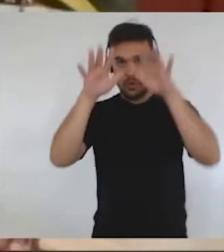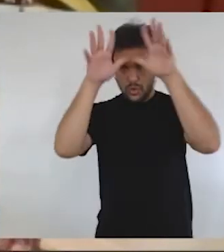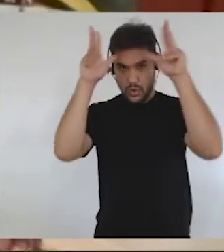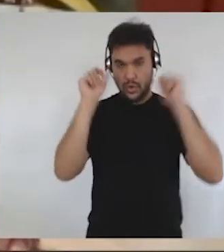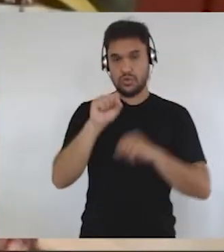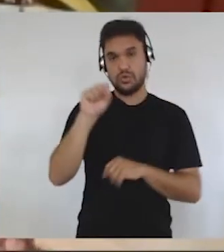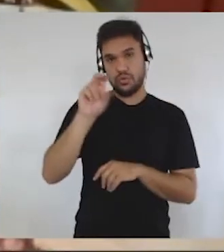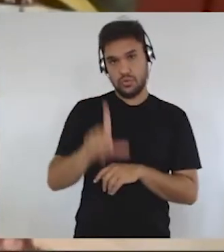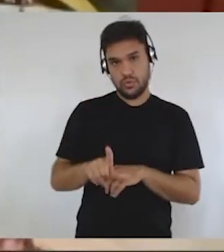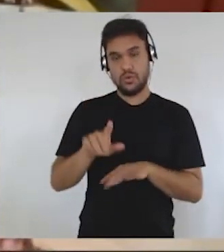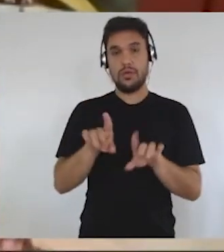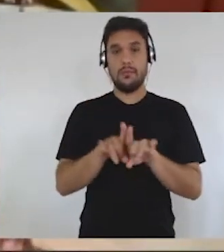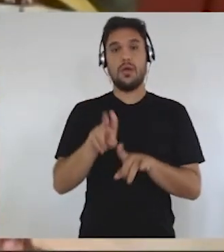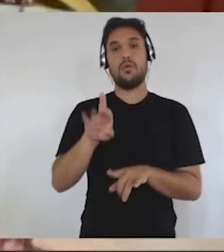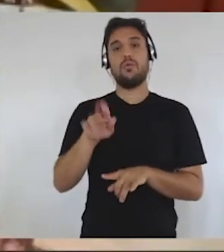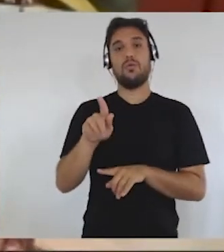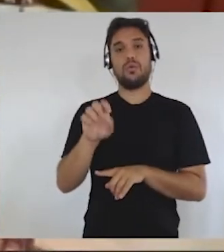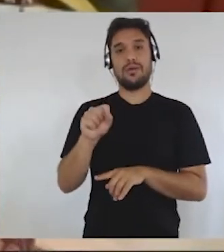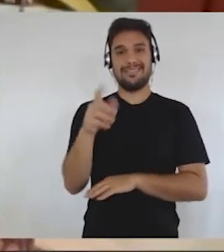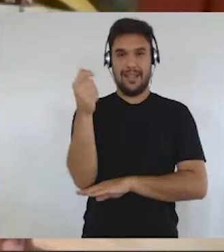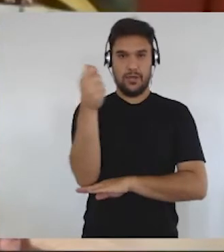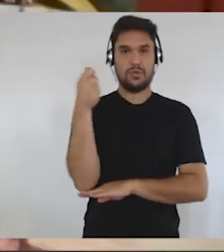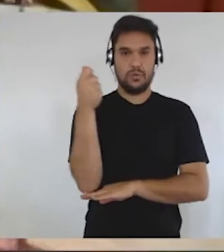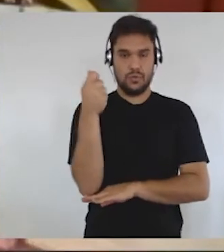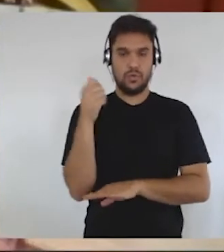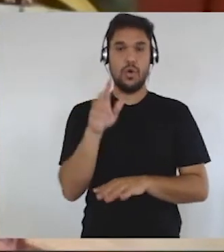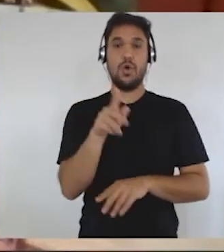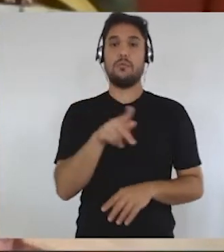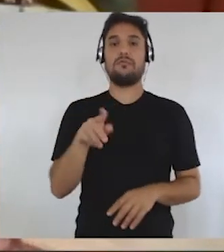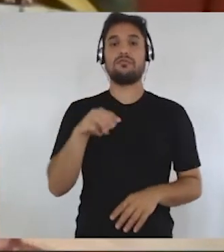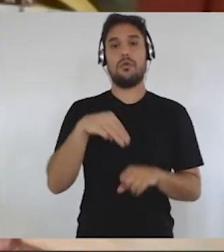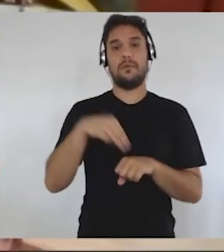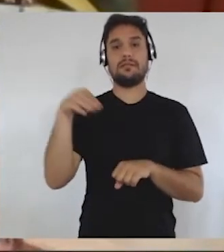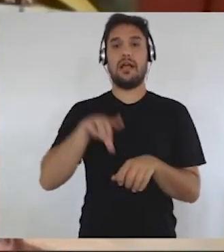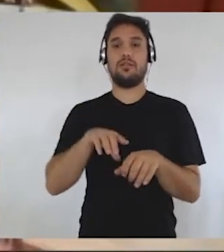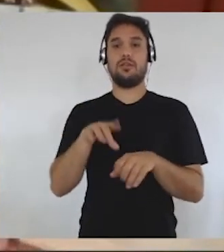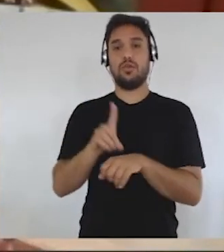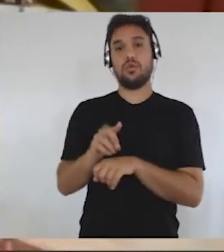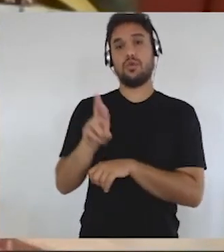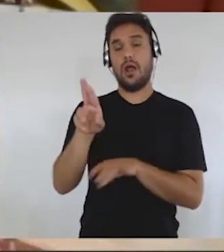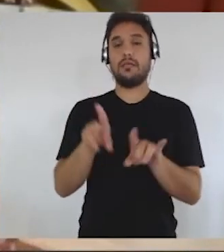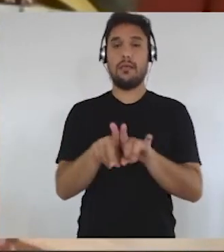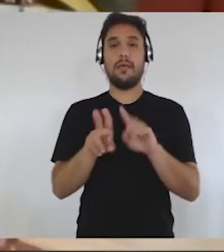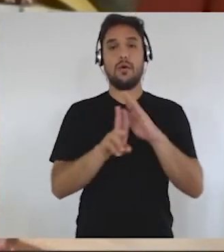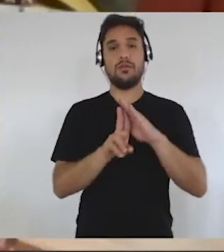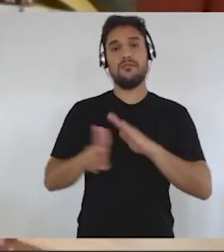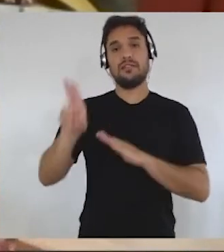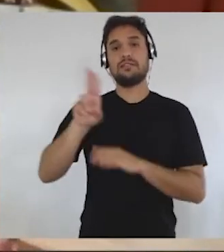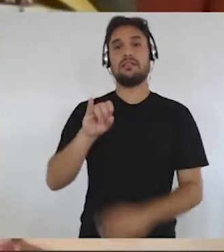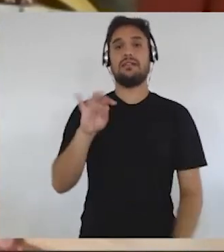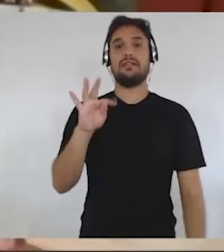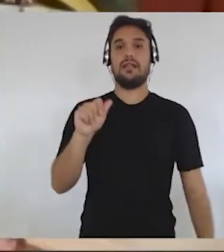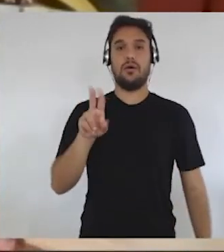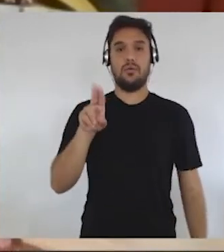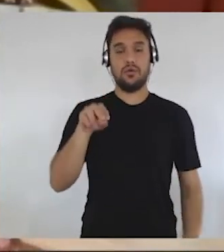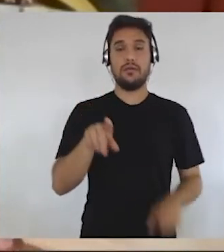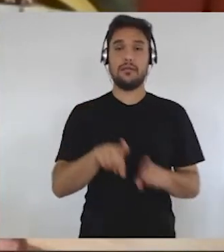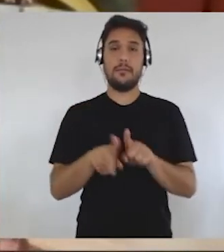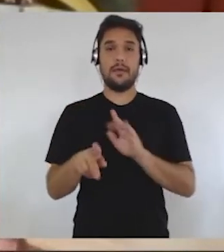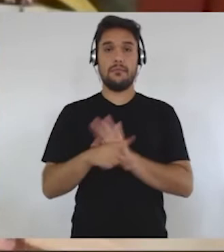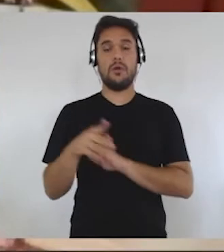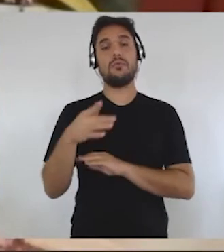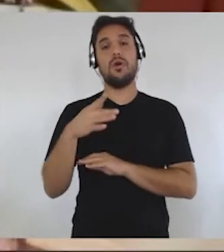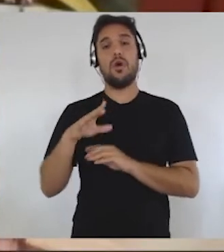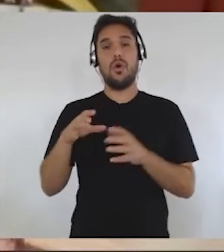Internacional pela URGS, que é a Universidade Federal do Rio Grande do Sul, professor do mestrado e doutorado também da Universidade de Itaúna, e é membro consultor da